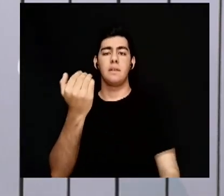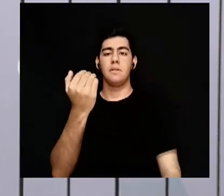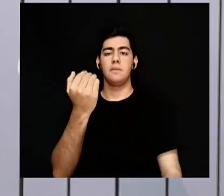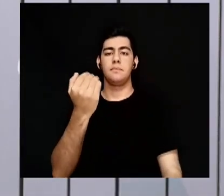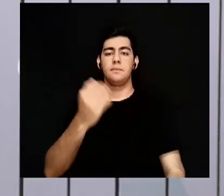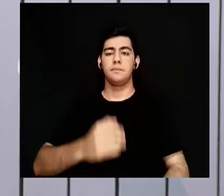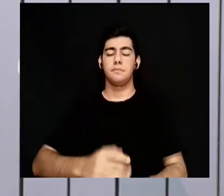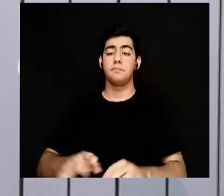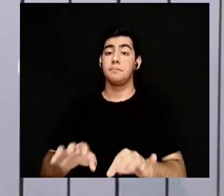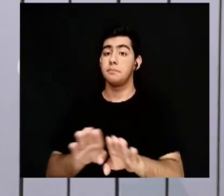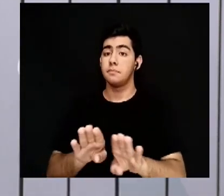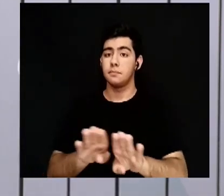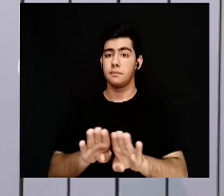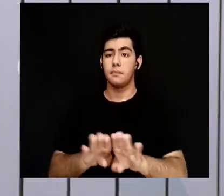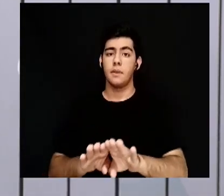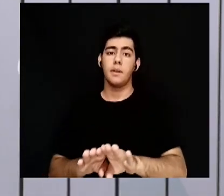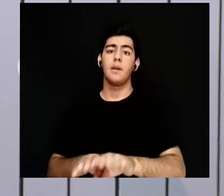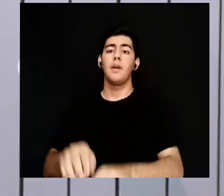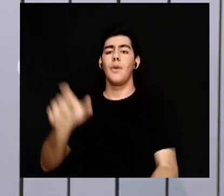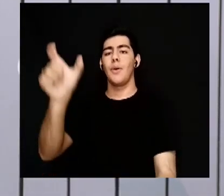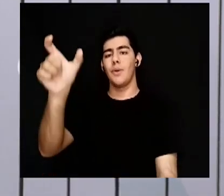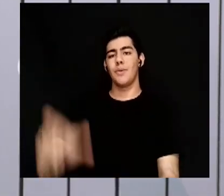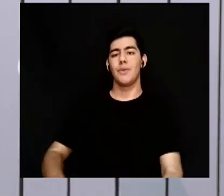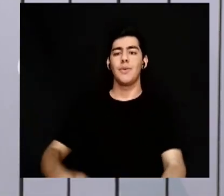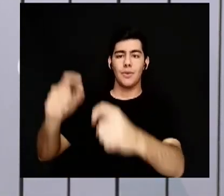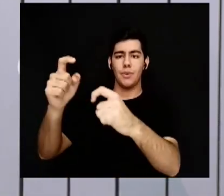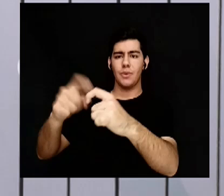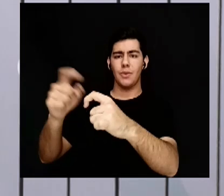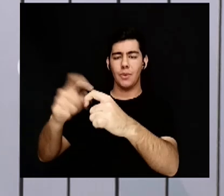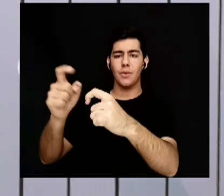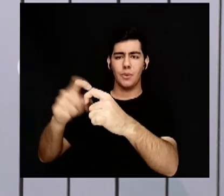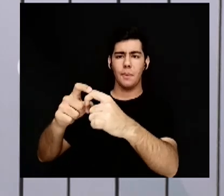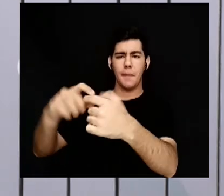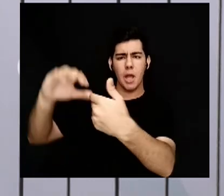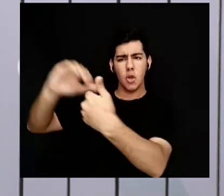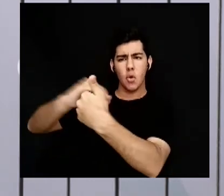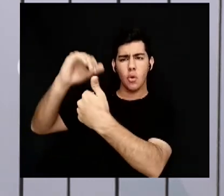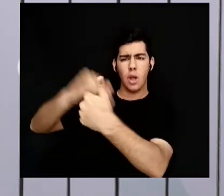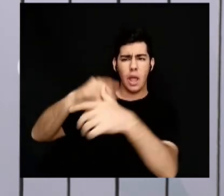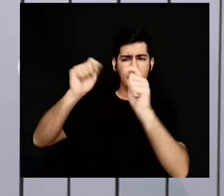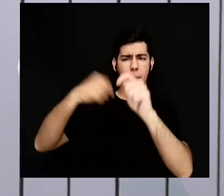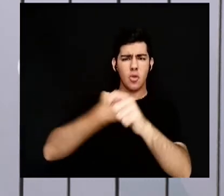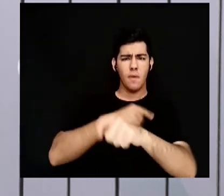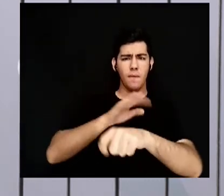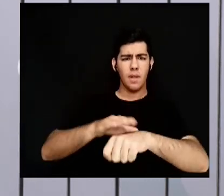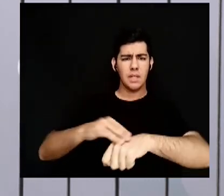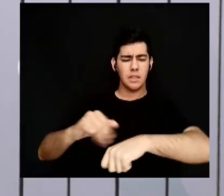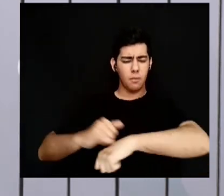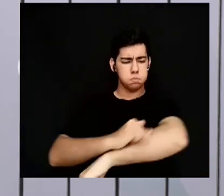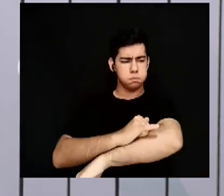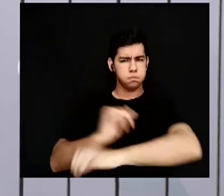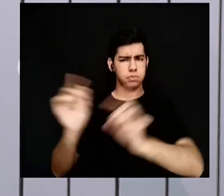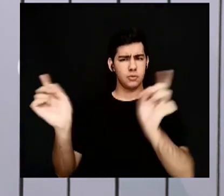a orientação médica, tem como reverter esse quadro de obesidade que é tão temido, né, por todos nós?